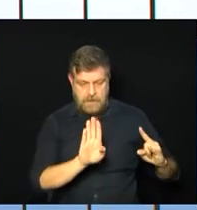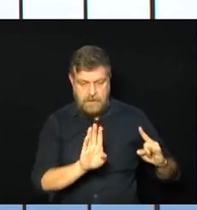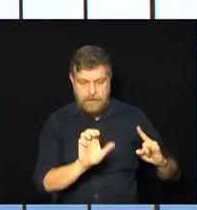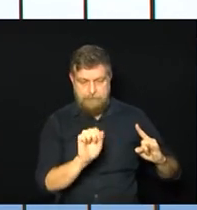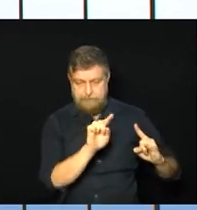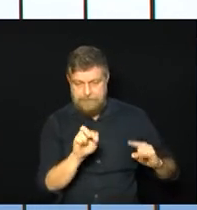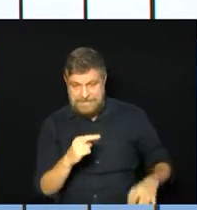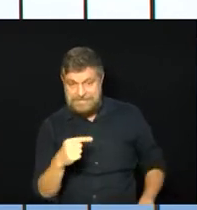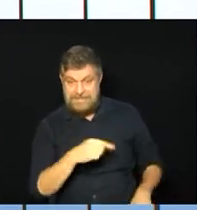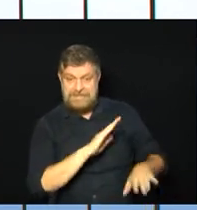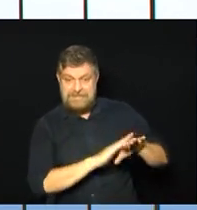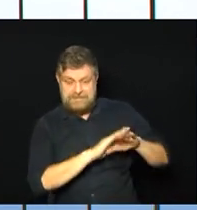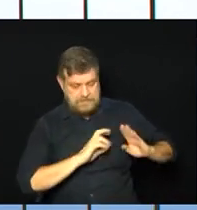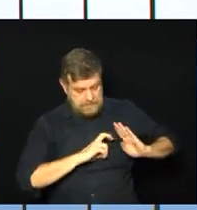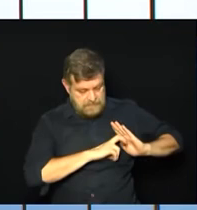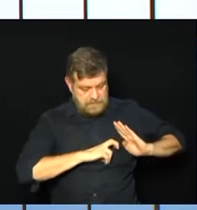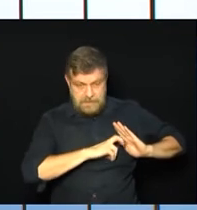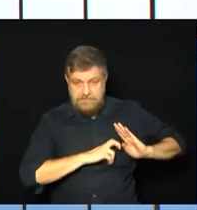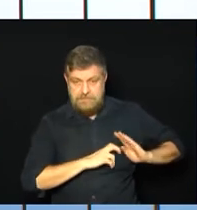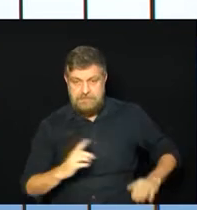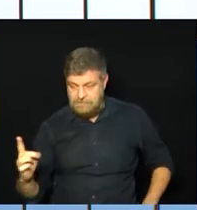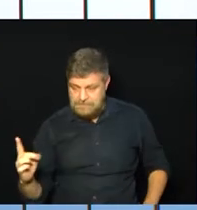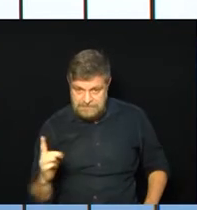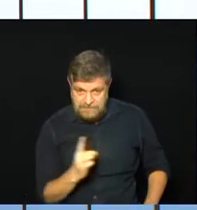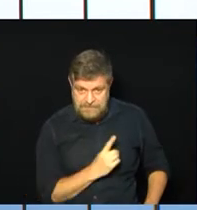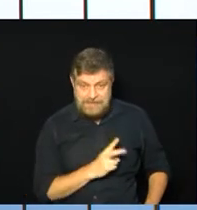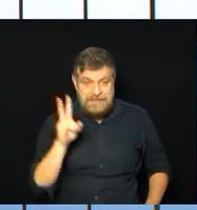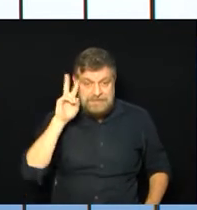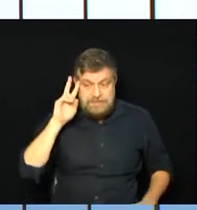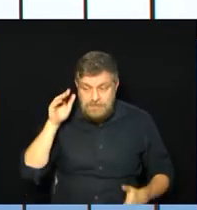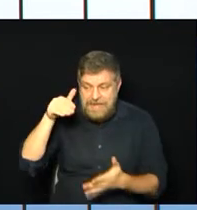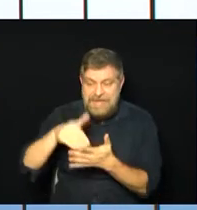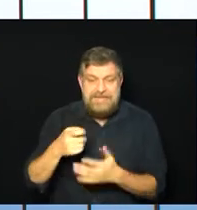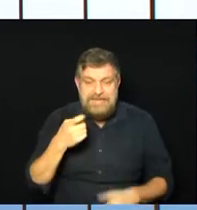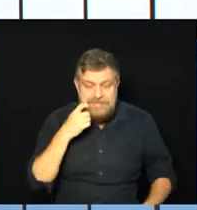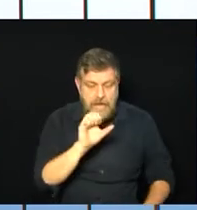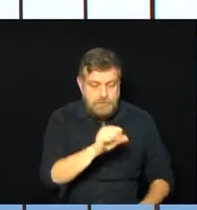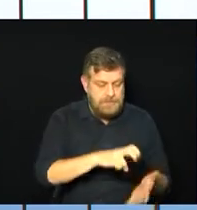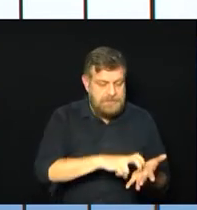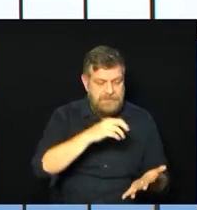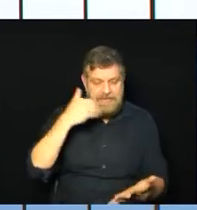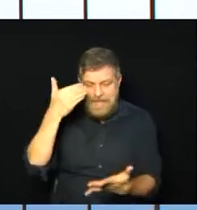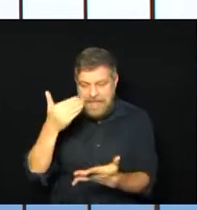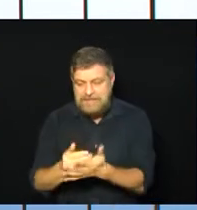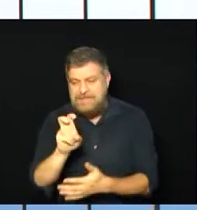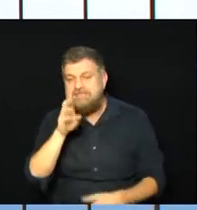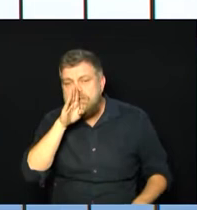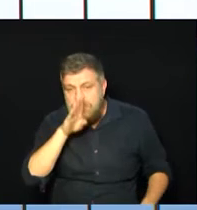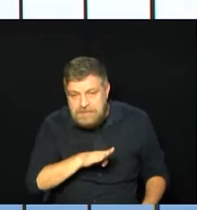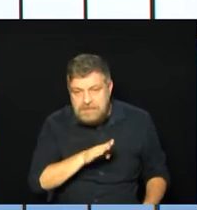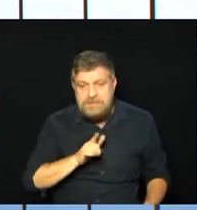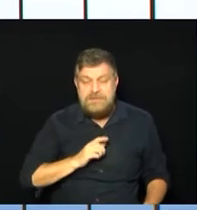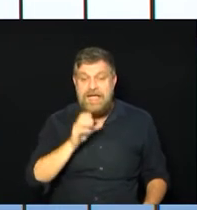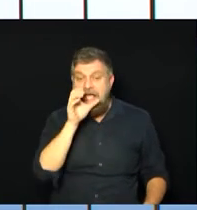realizado pela instituição. Olha, sempre de segunda a sexta, das 8 da manhã até as 5 da tarde e